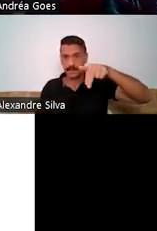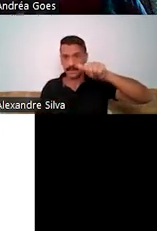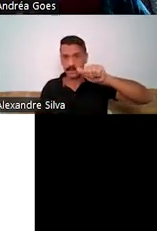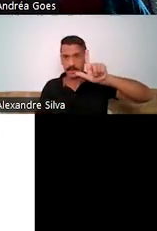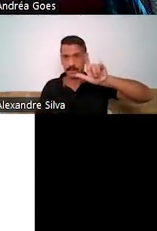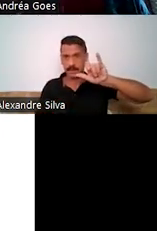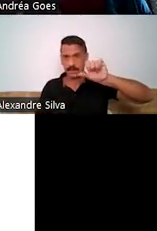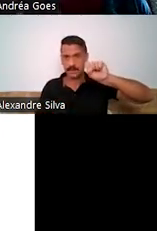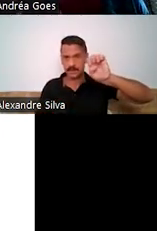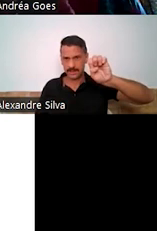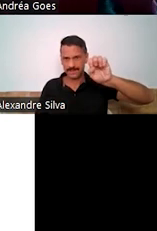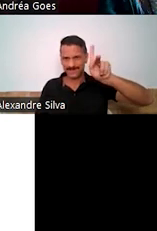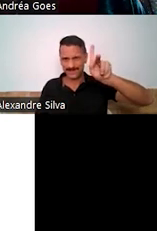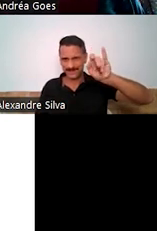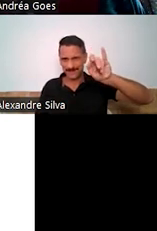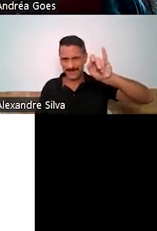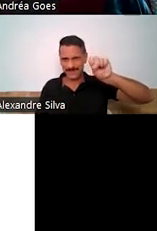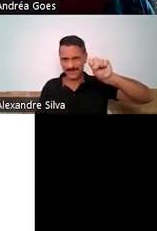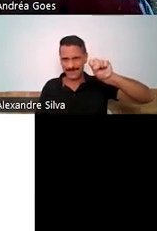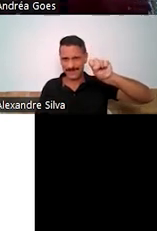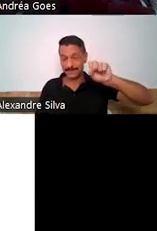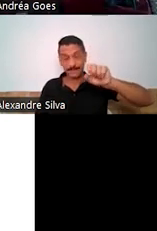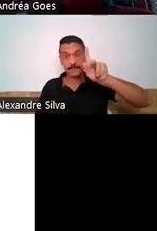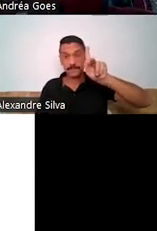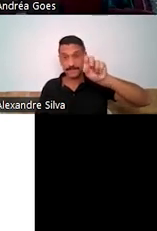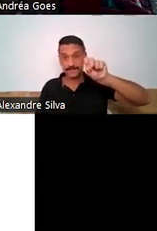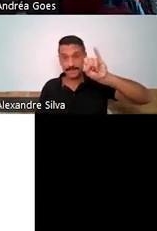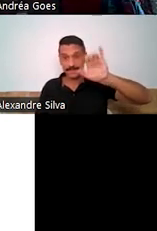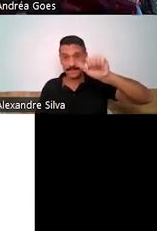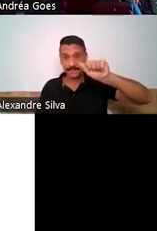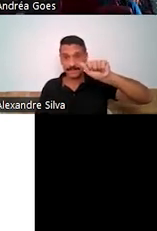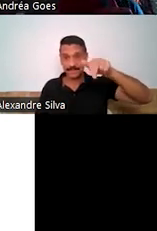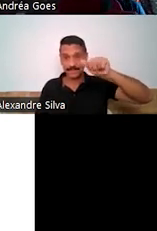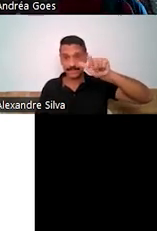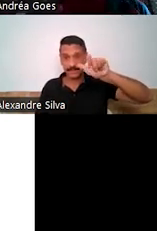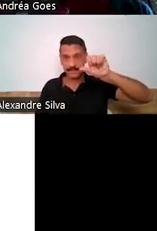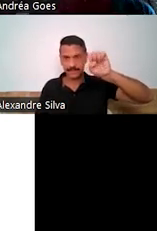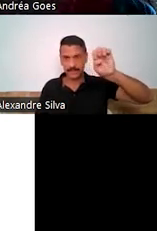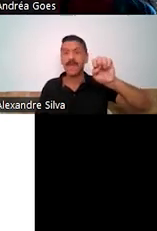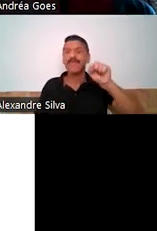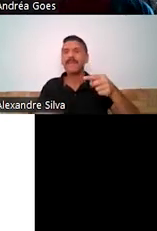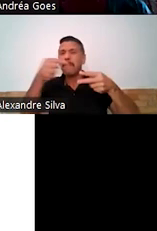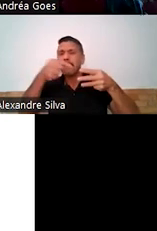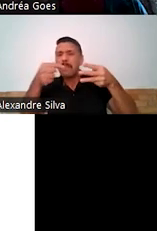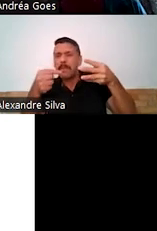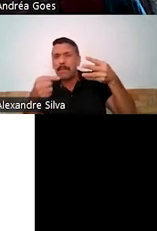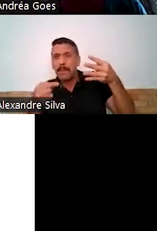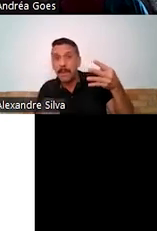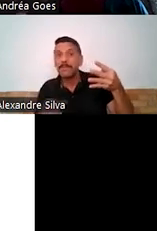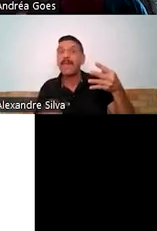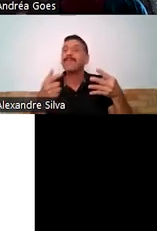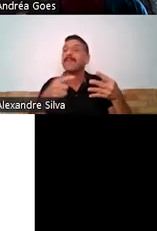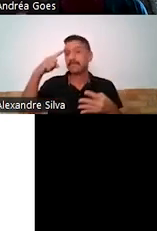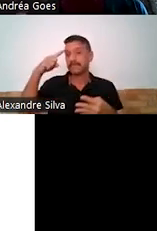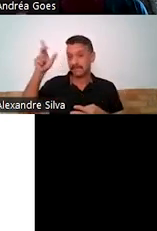ele trata de ele descreve uma série de fatores que podem impossibilitar o indivíduo a chegar ou alcançar